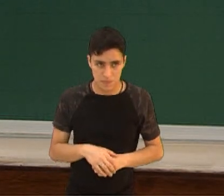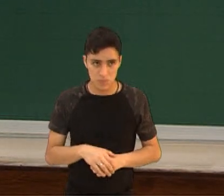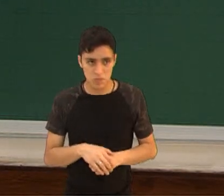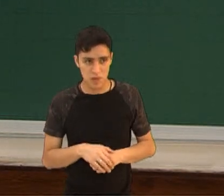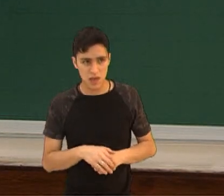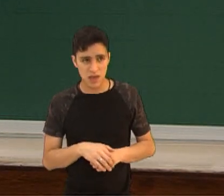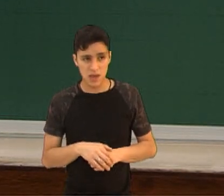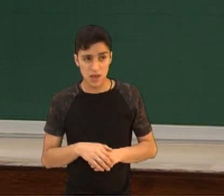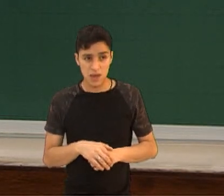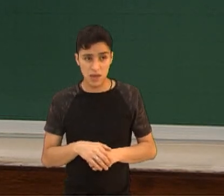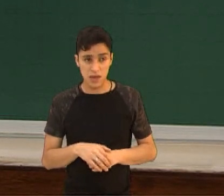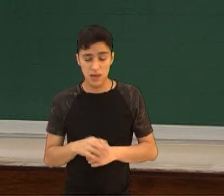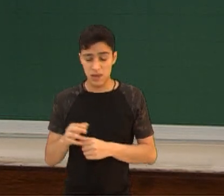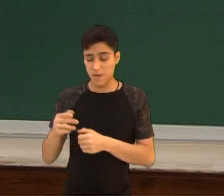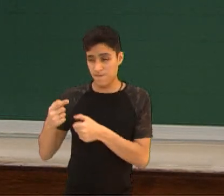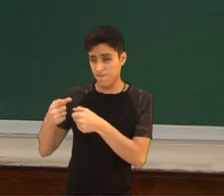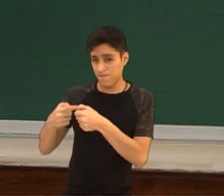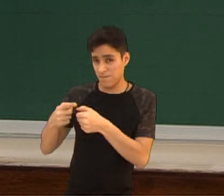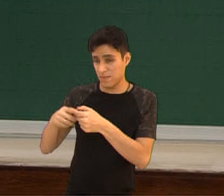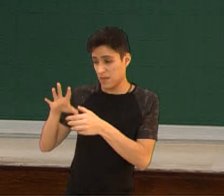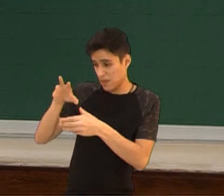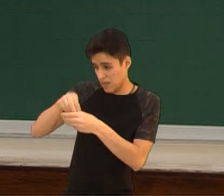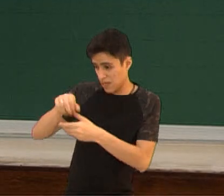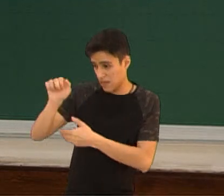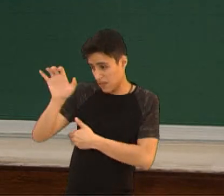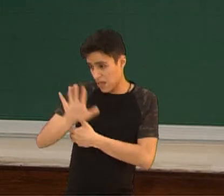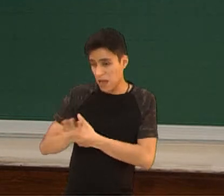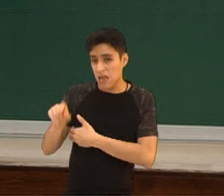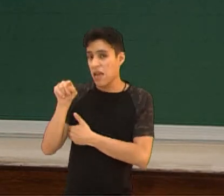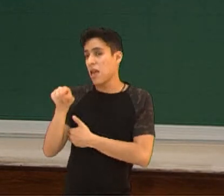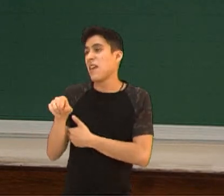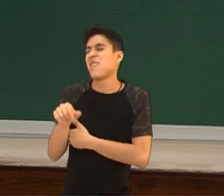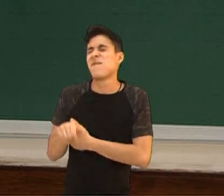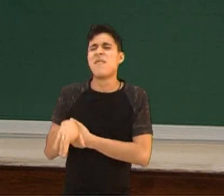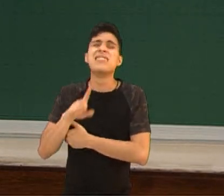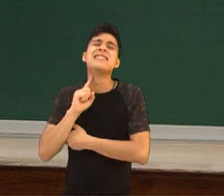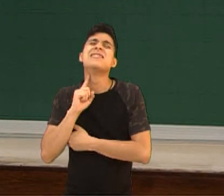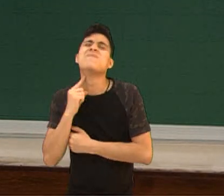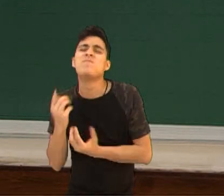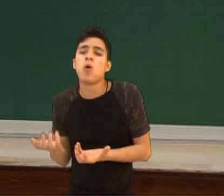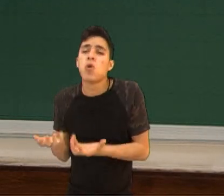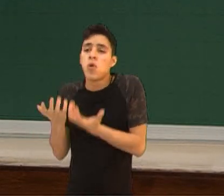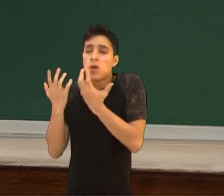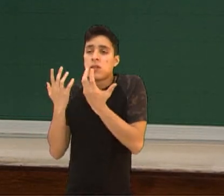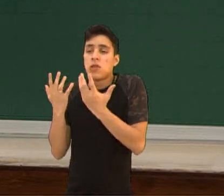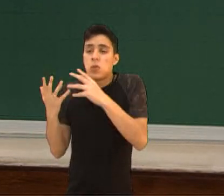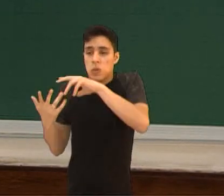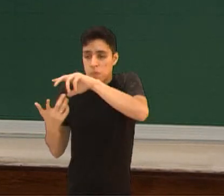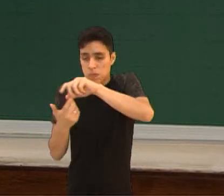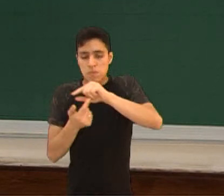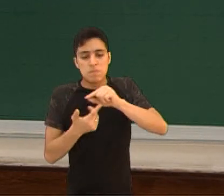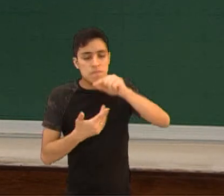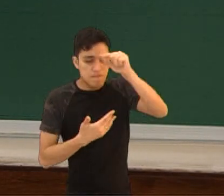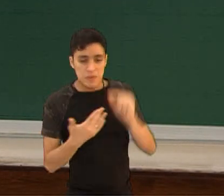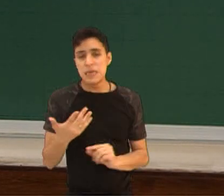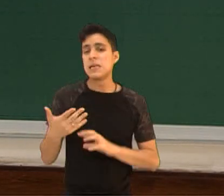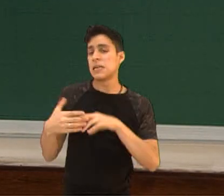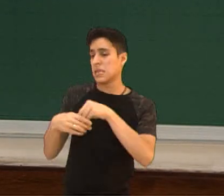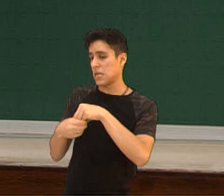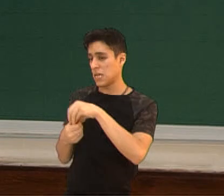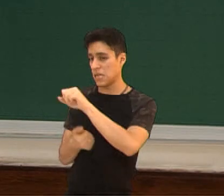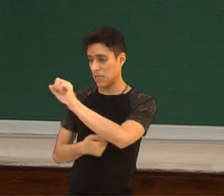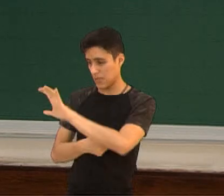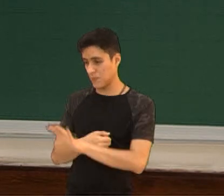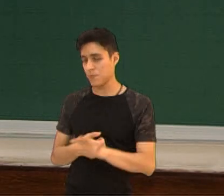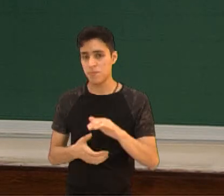dessas cidades da Ásia estão entre as mais poluídas do mundo. Olha só, o crescimento